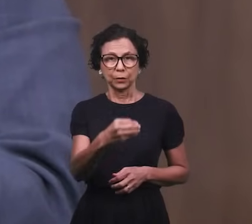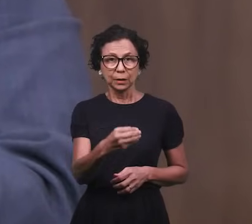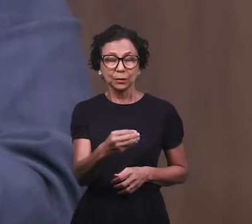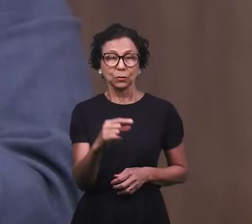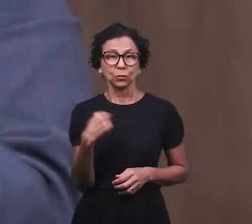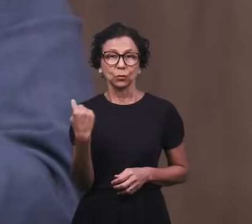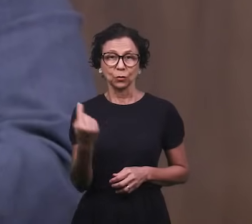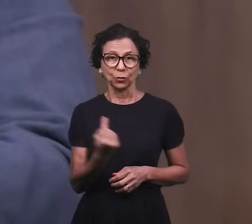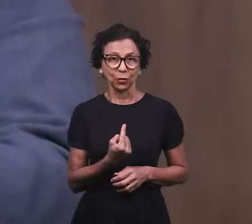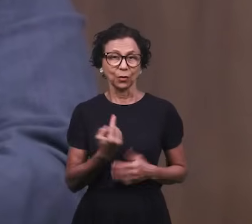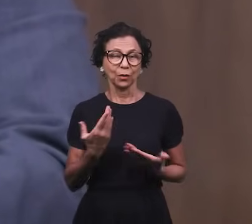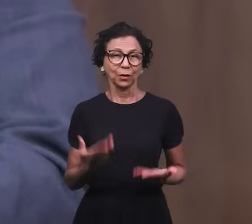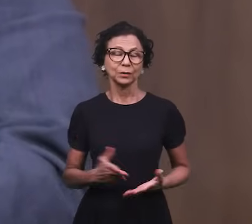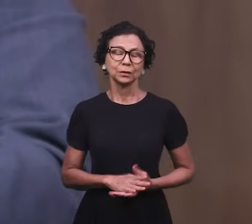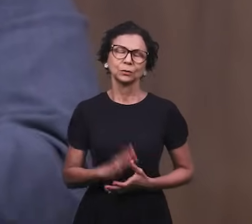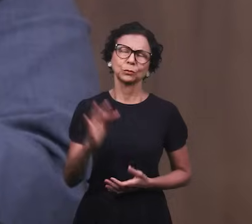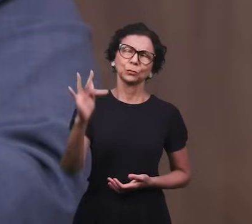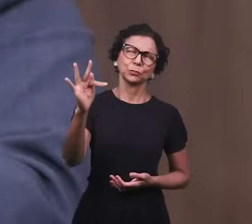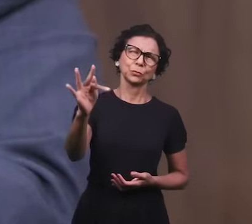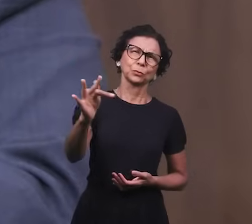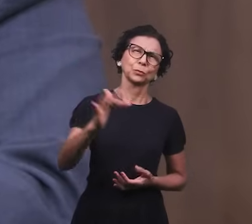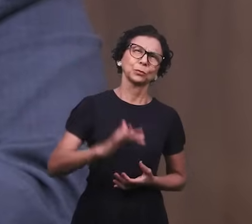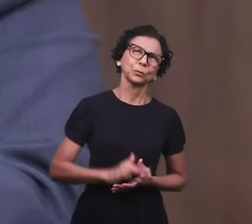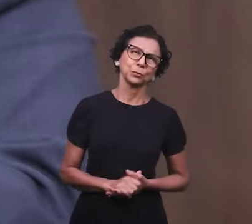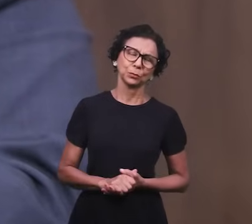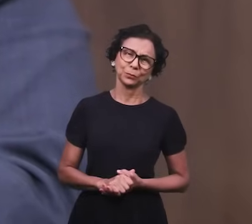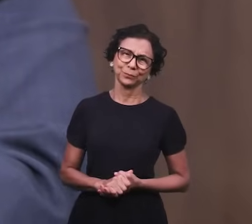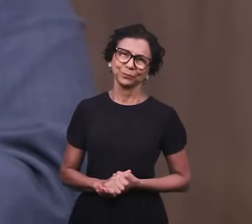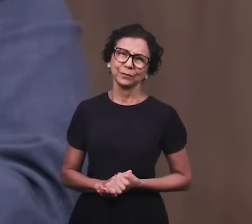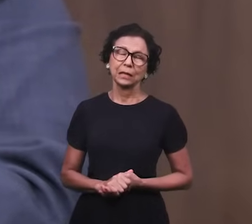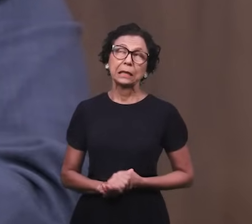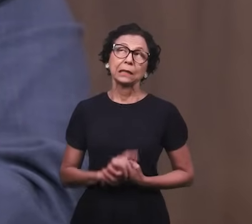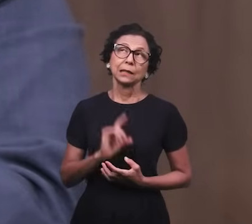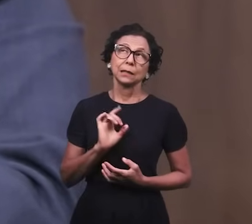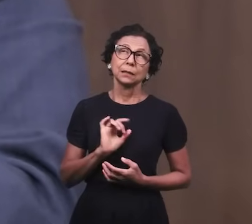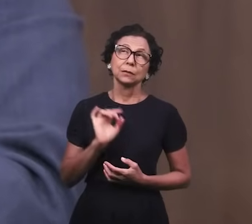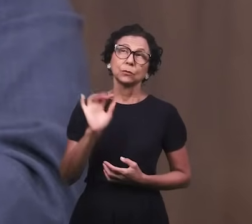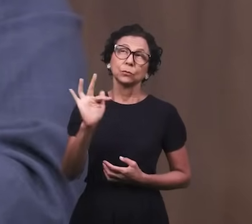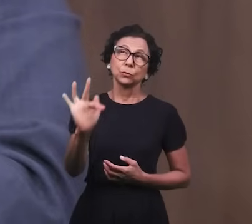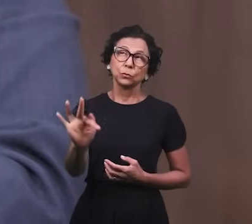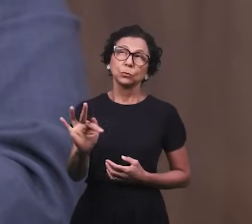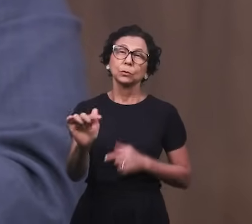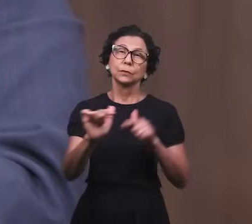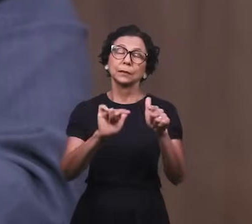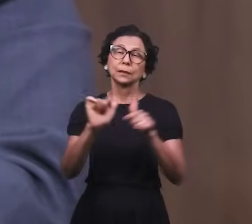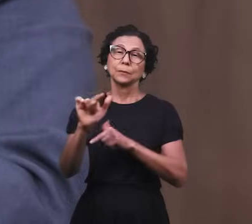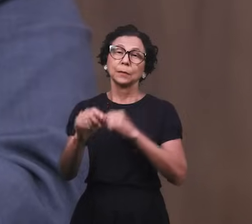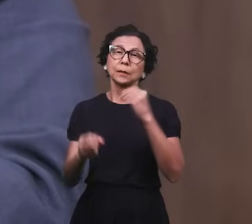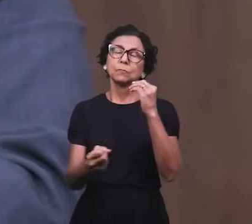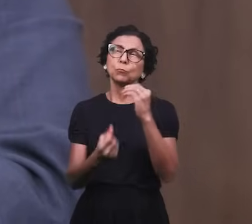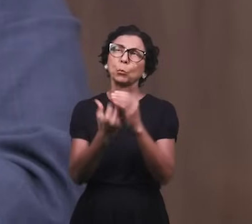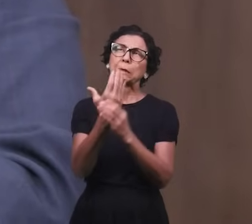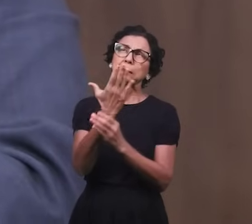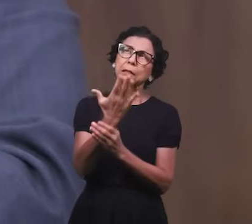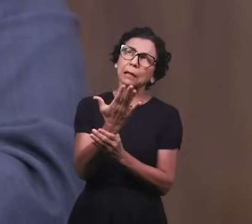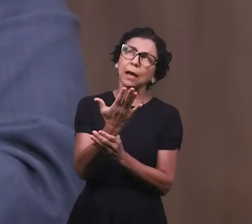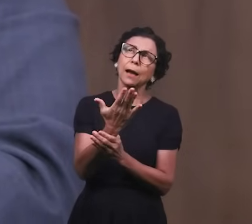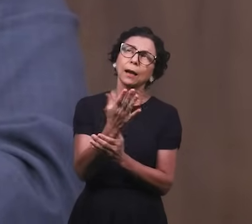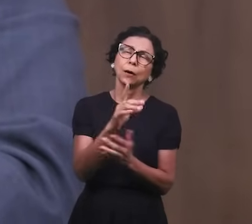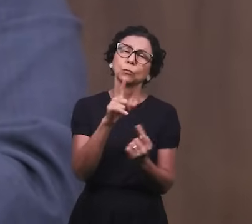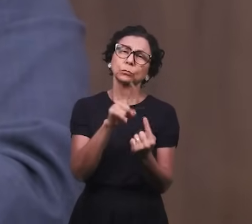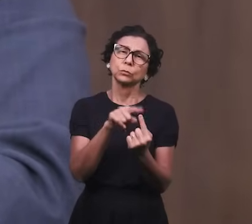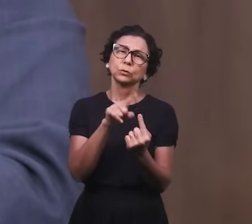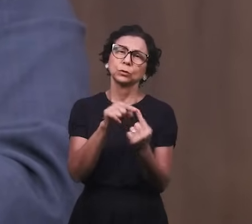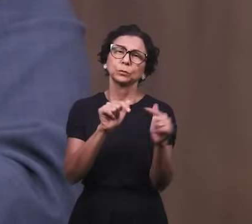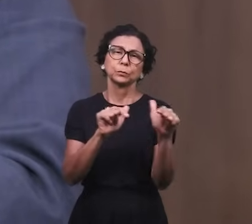filhos, possivelmente a profissão que eles vão trabalhar nem foi criada ainda. Então, vai ser criada essa profissão. E